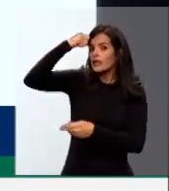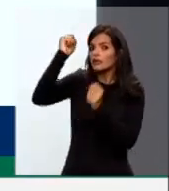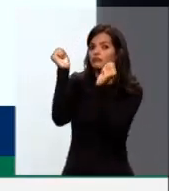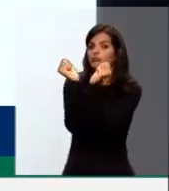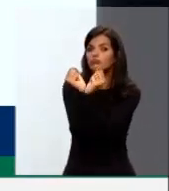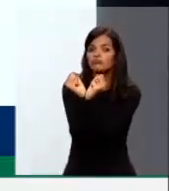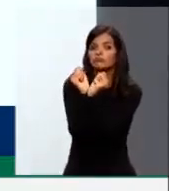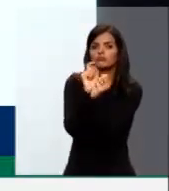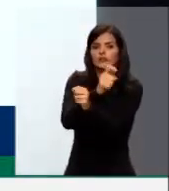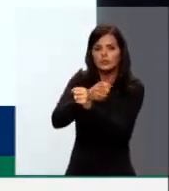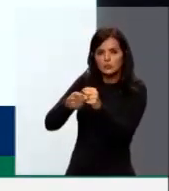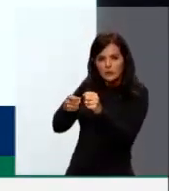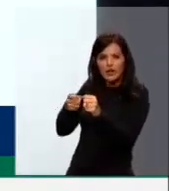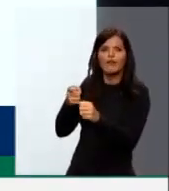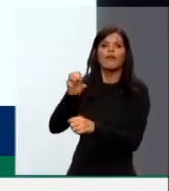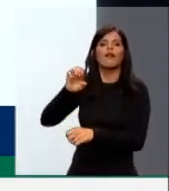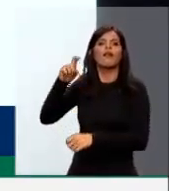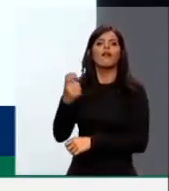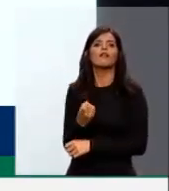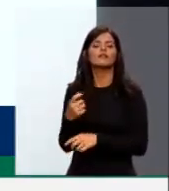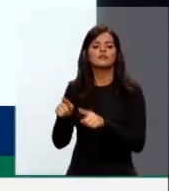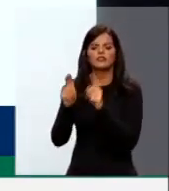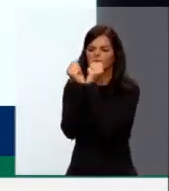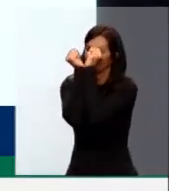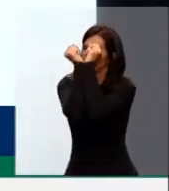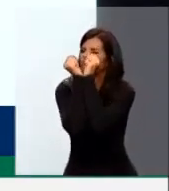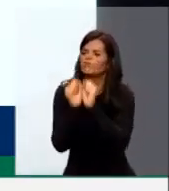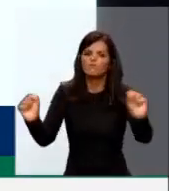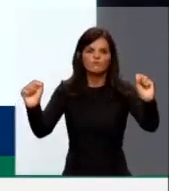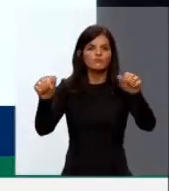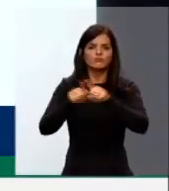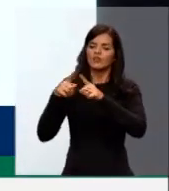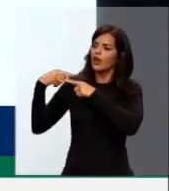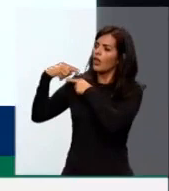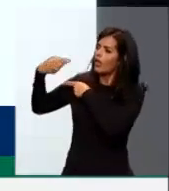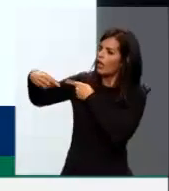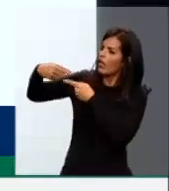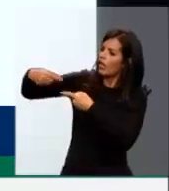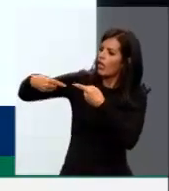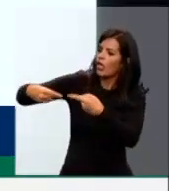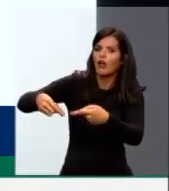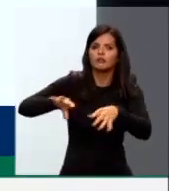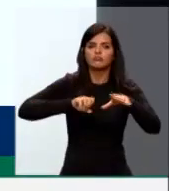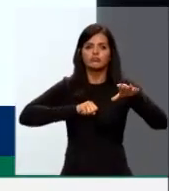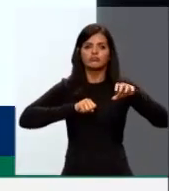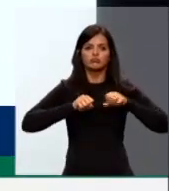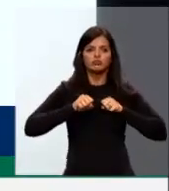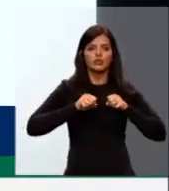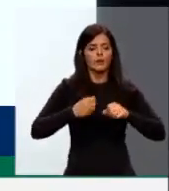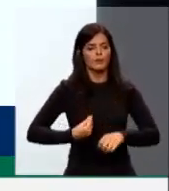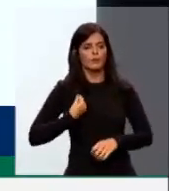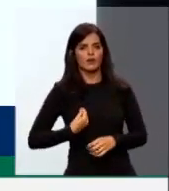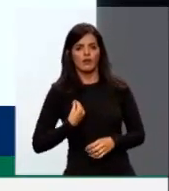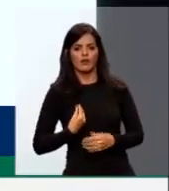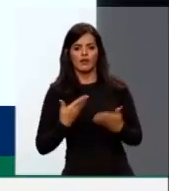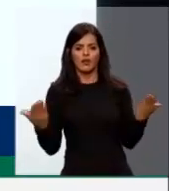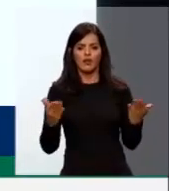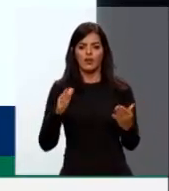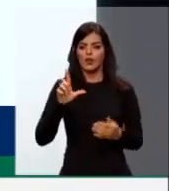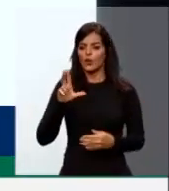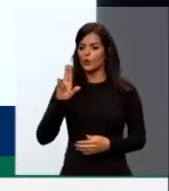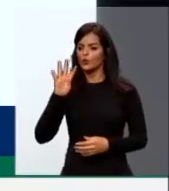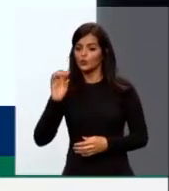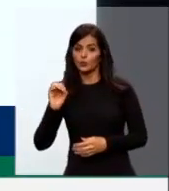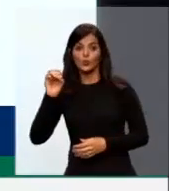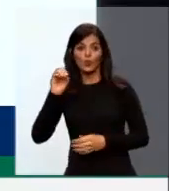nossa história de resistência, né? Invisibilizada, mas presente, viva. Então, nosso luto é luta desde